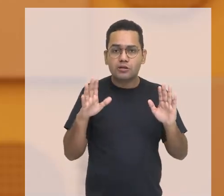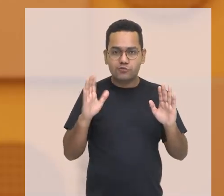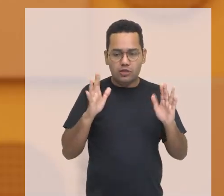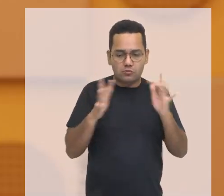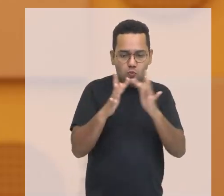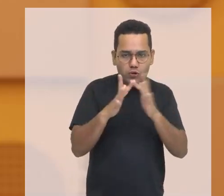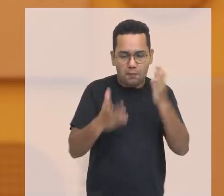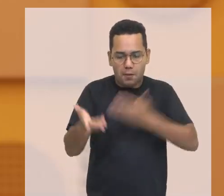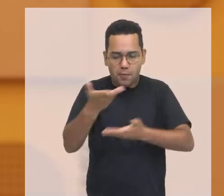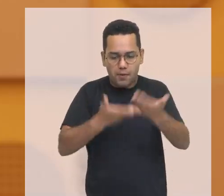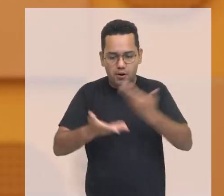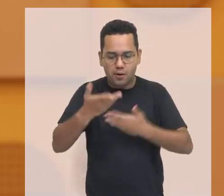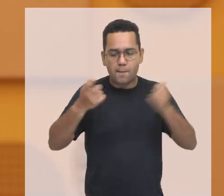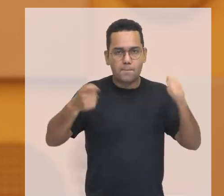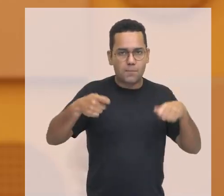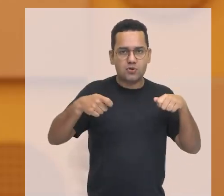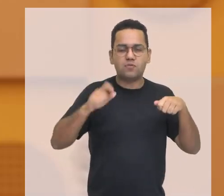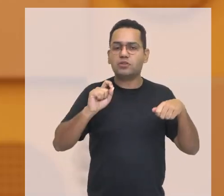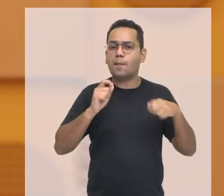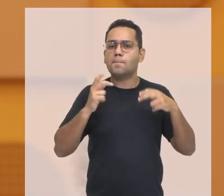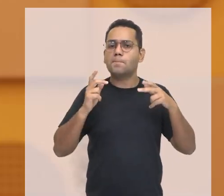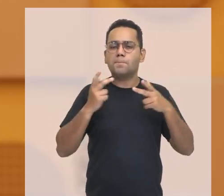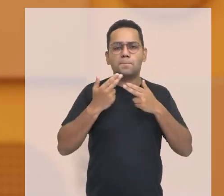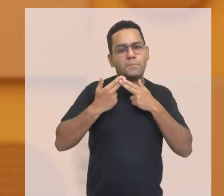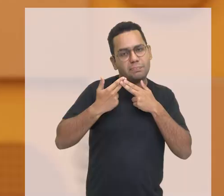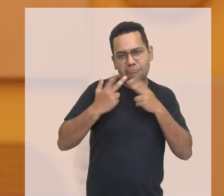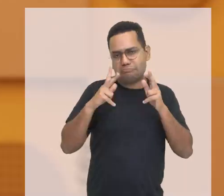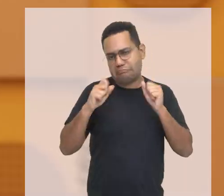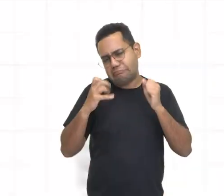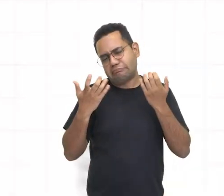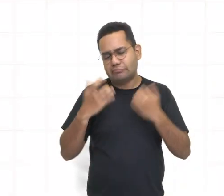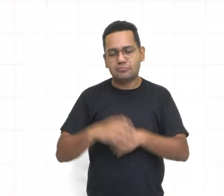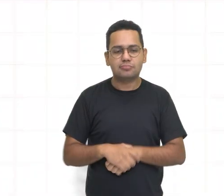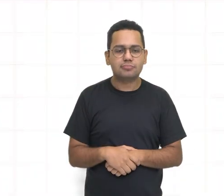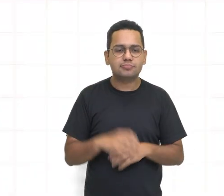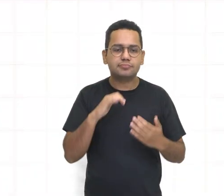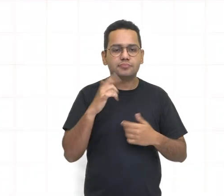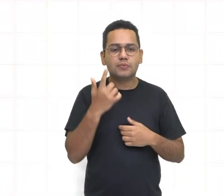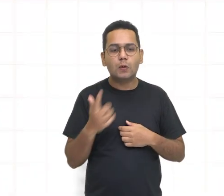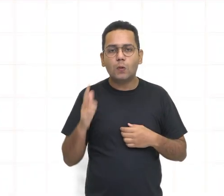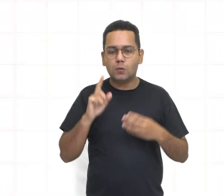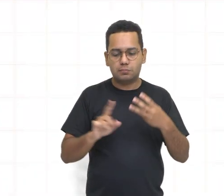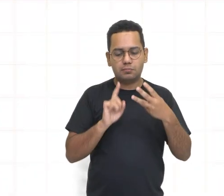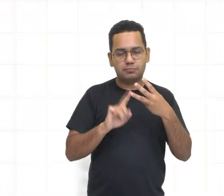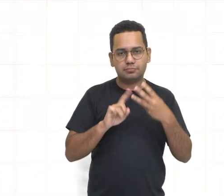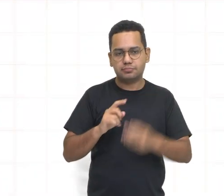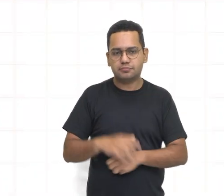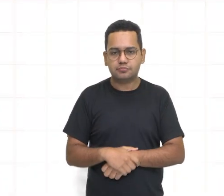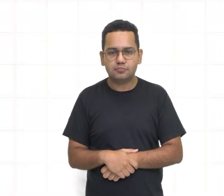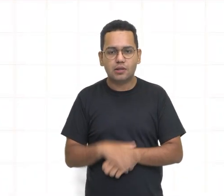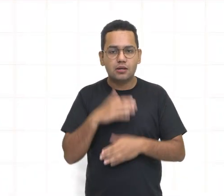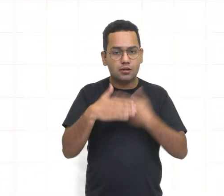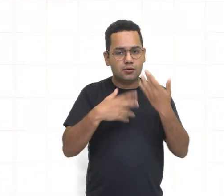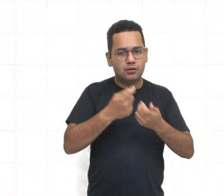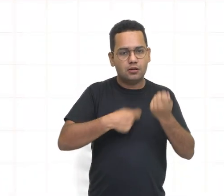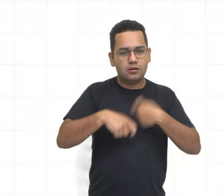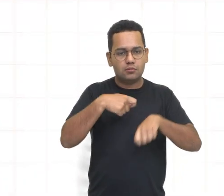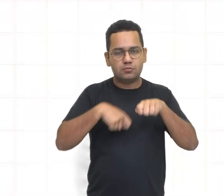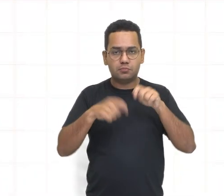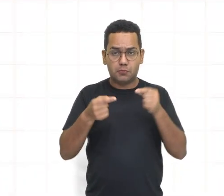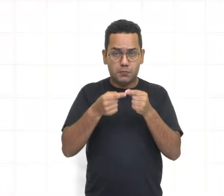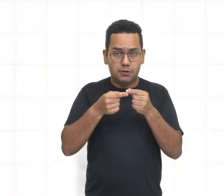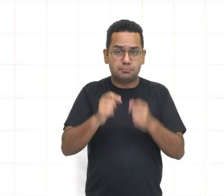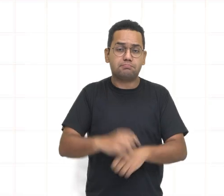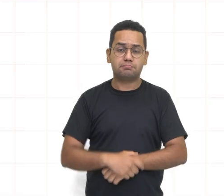posso observar a questão da tolerância, certo? Desenvolvimento econômico também é uma das características, né, desse